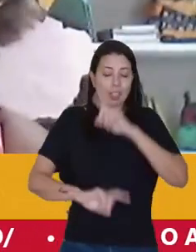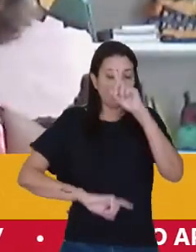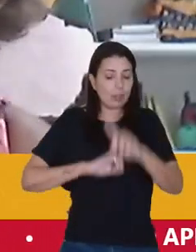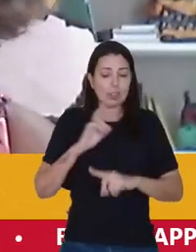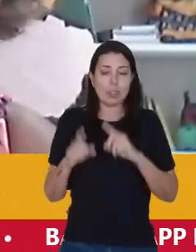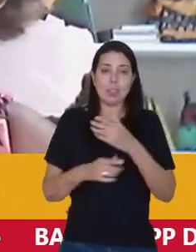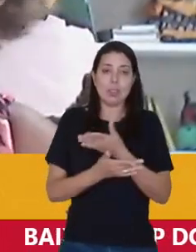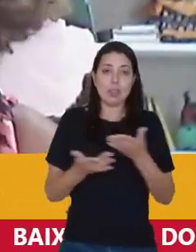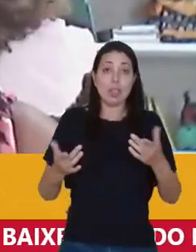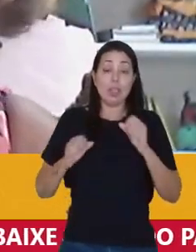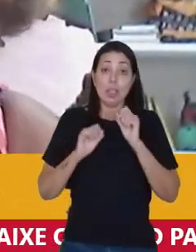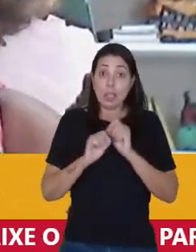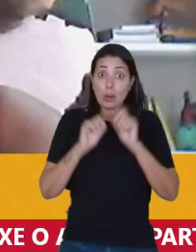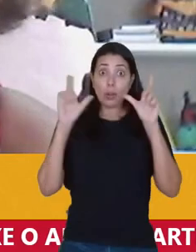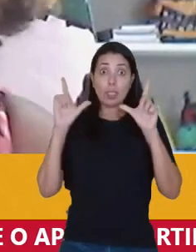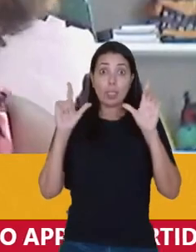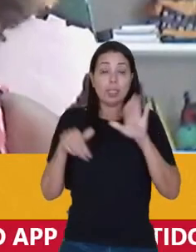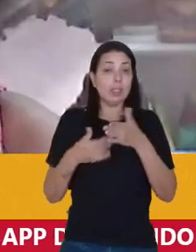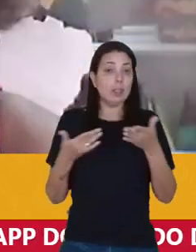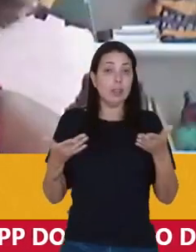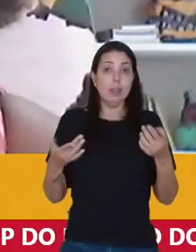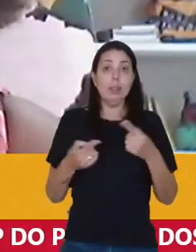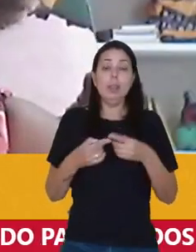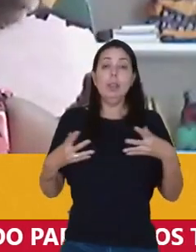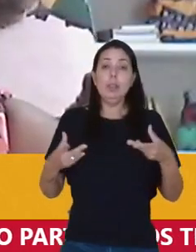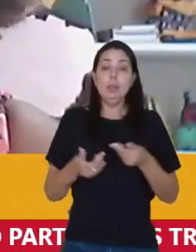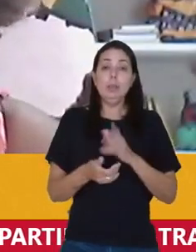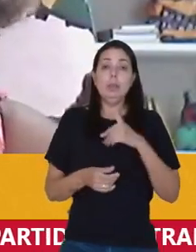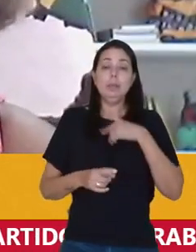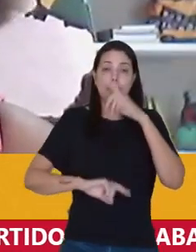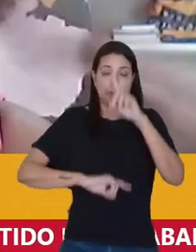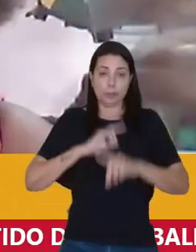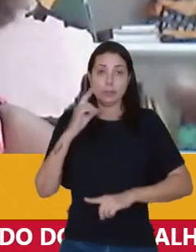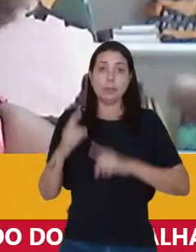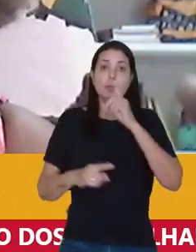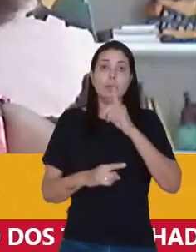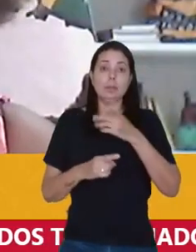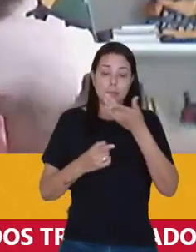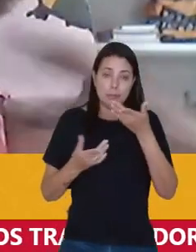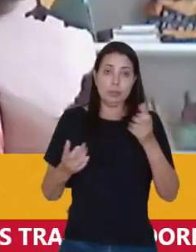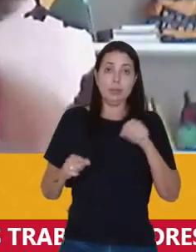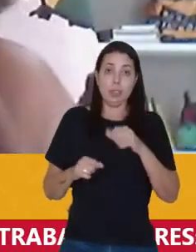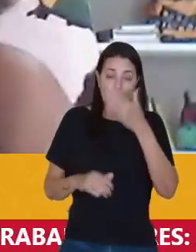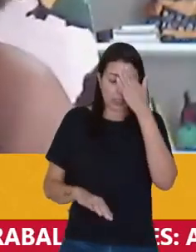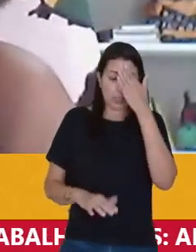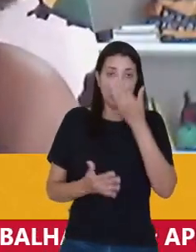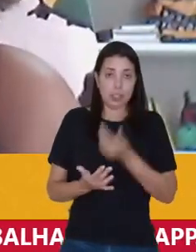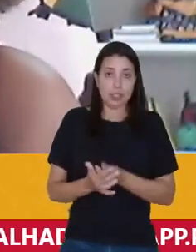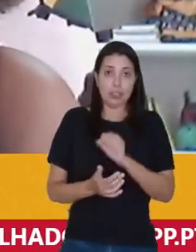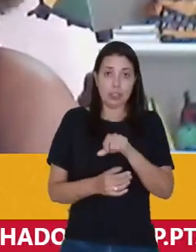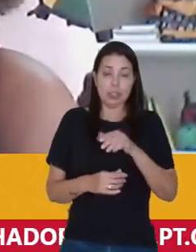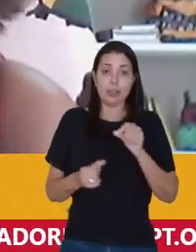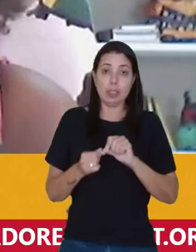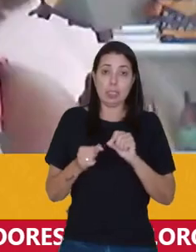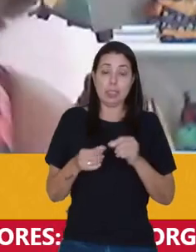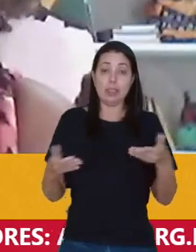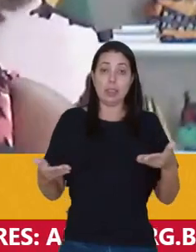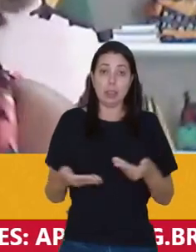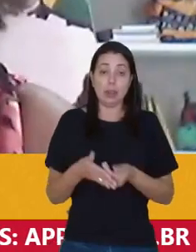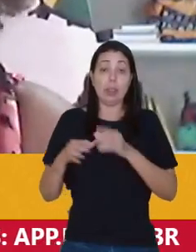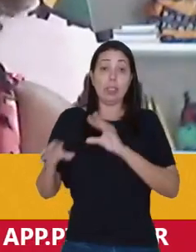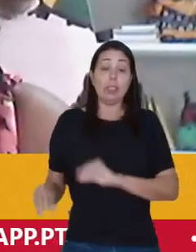que um dia vai acordar e nós vamos acordar e todos somos revolucionários e revolucionários. Eu acredito nisso que nós estamos fazendo aqui,